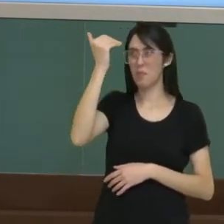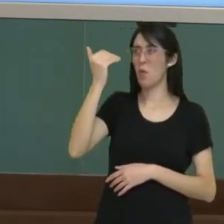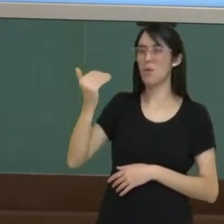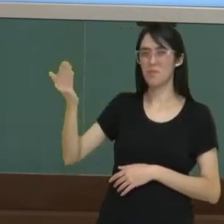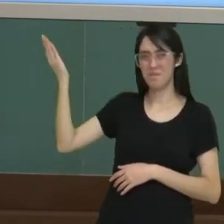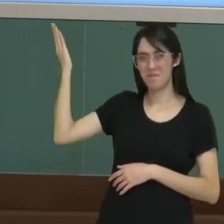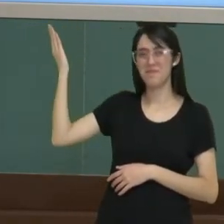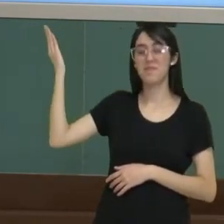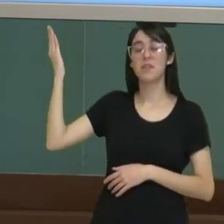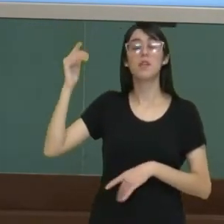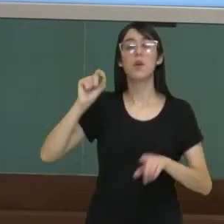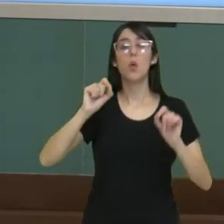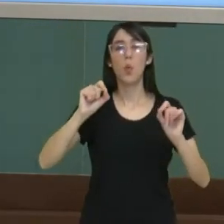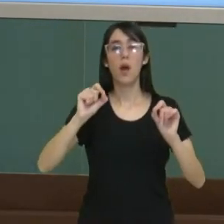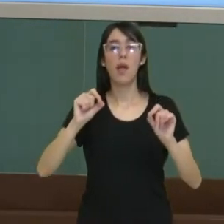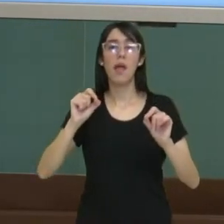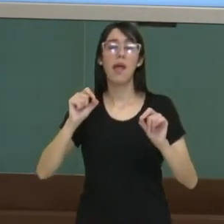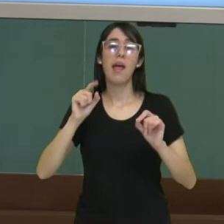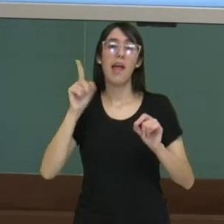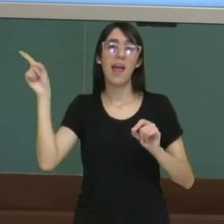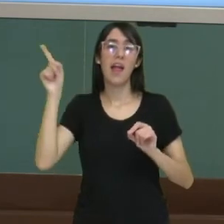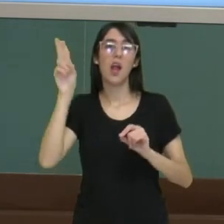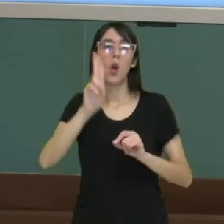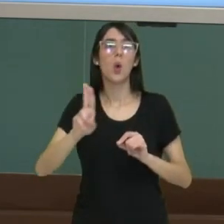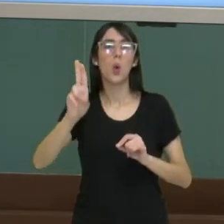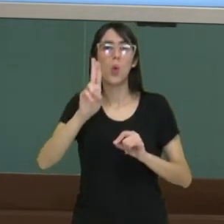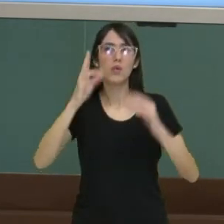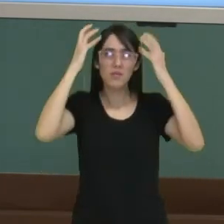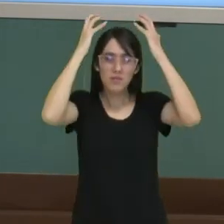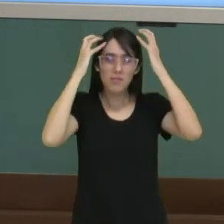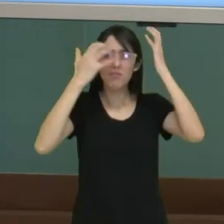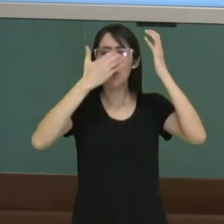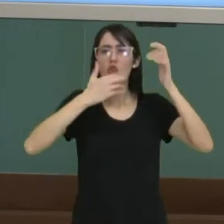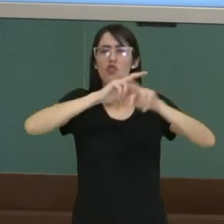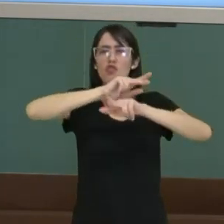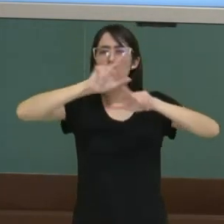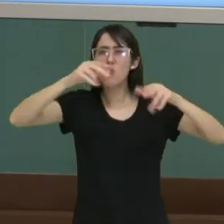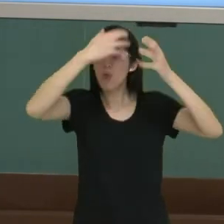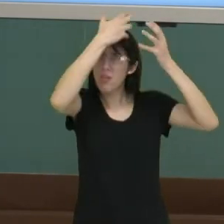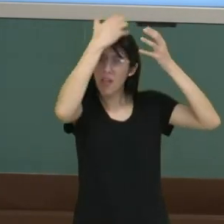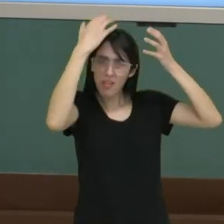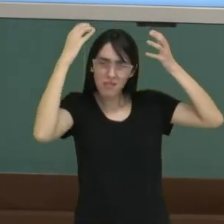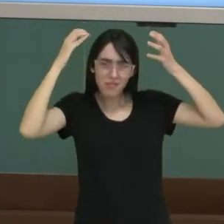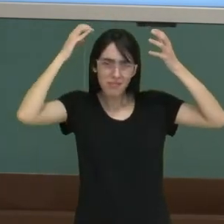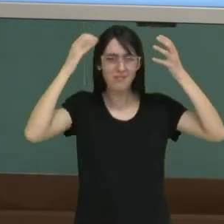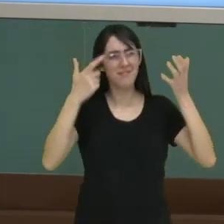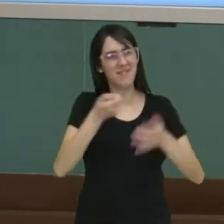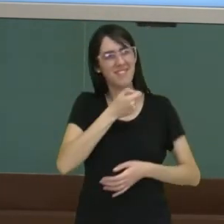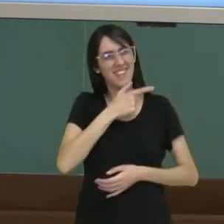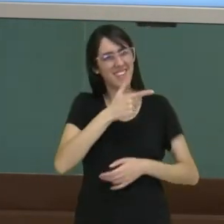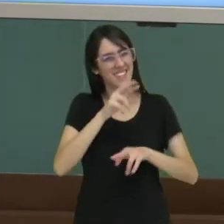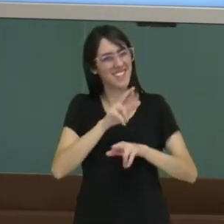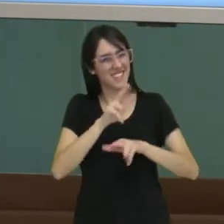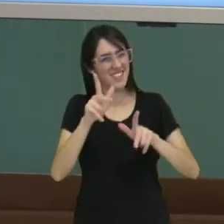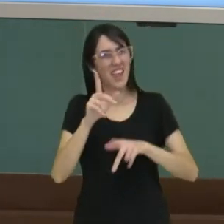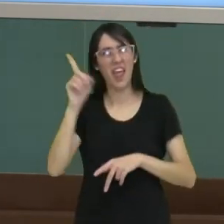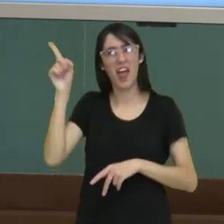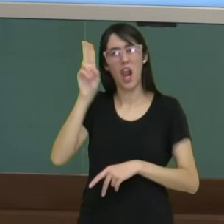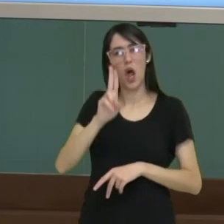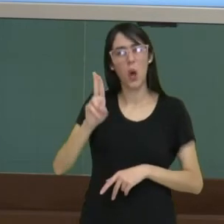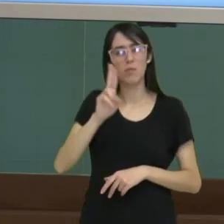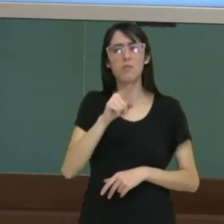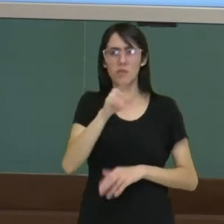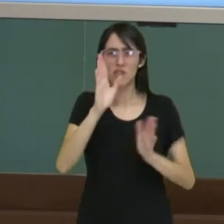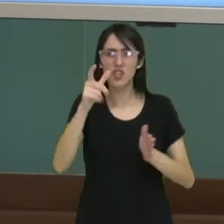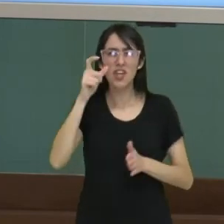ela costumava se vestir com uma cesta de frutas na cabeça. Olha que engraçado, né, pessoal? Hoje seria engraçado. Uma pergunta para vocês já viram algum